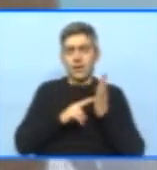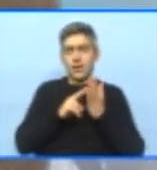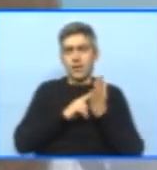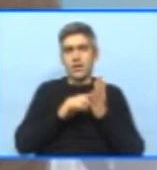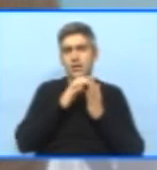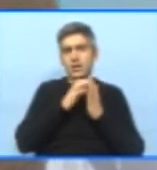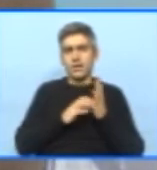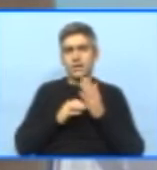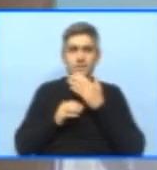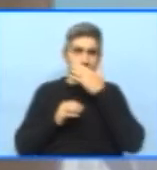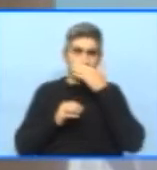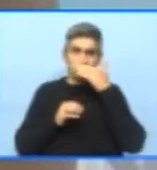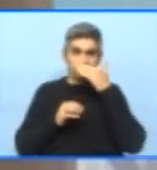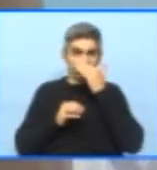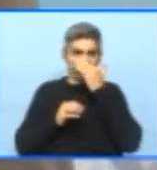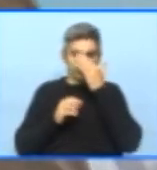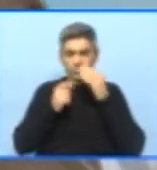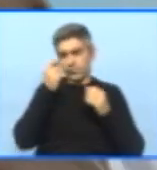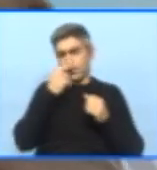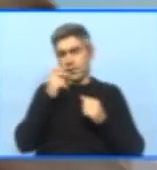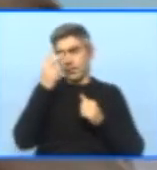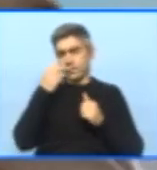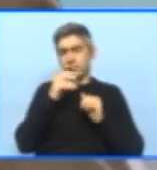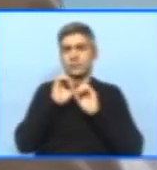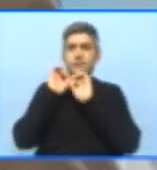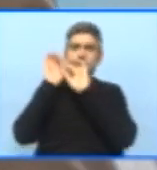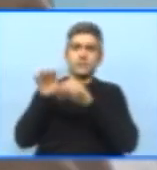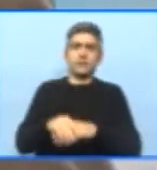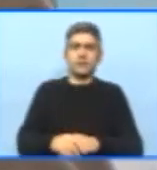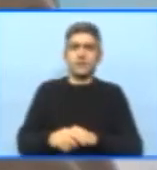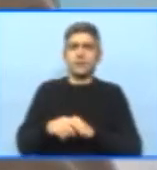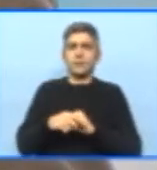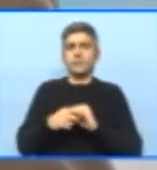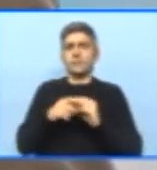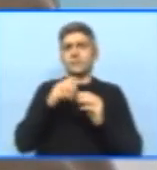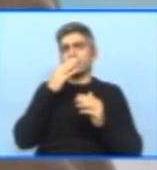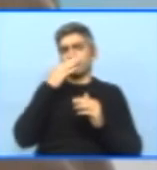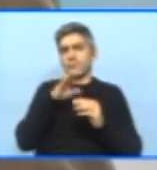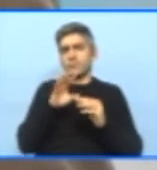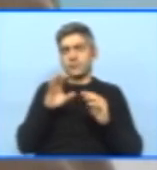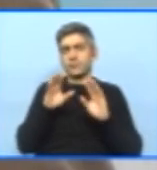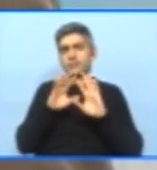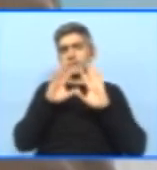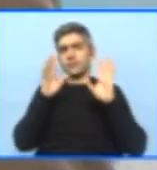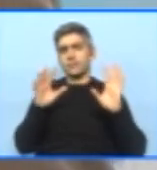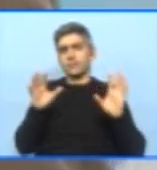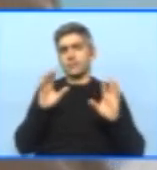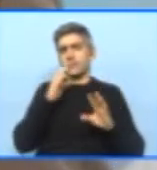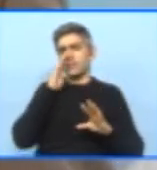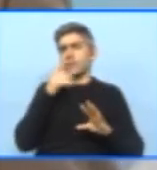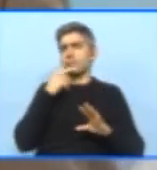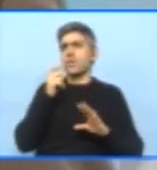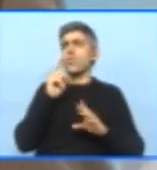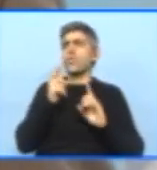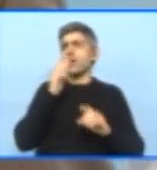que é uma historinha dos cegos que são colocados diante de um elefante. E perguntam, o que é um elefante?